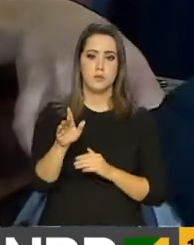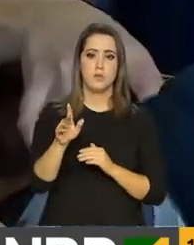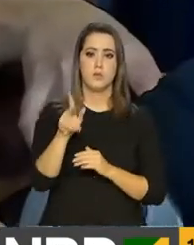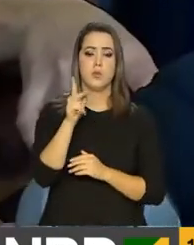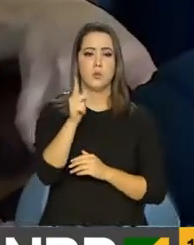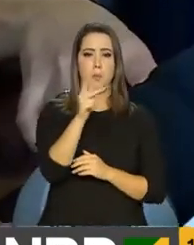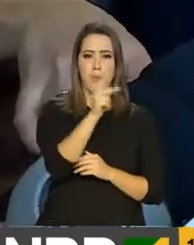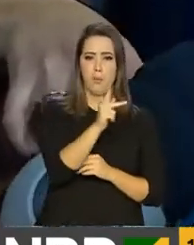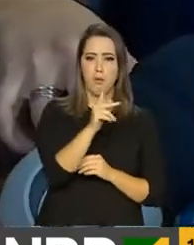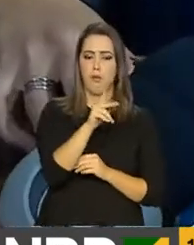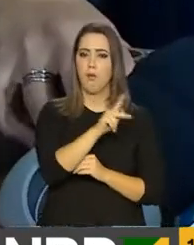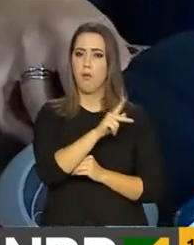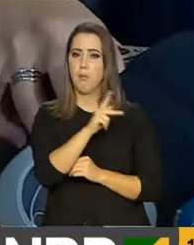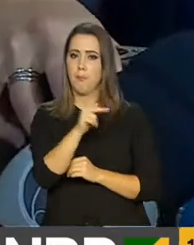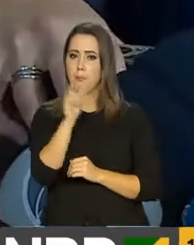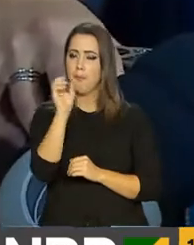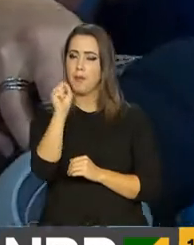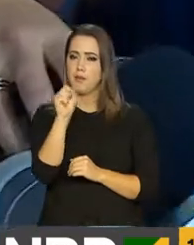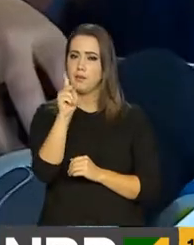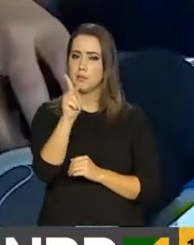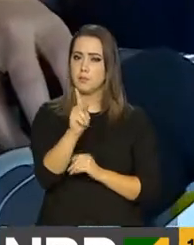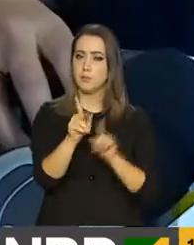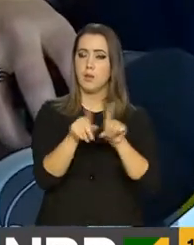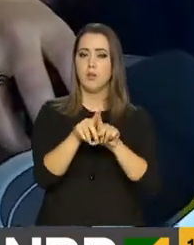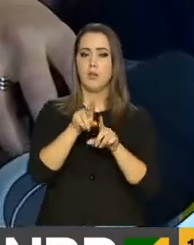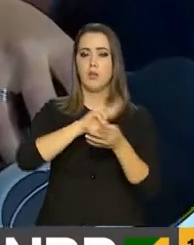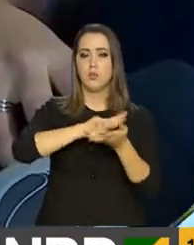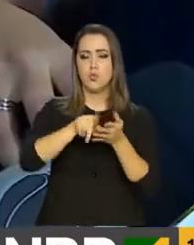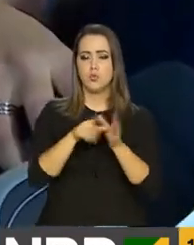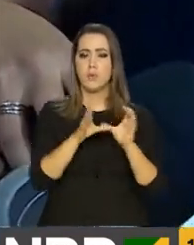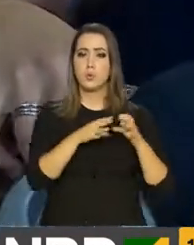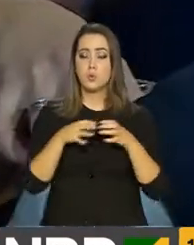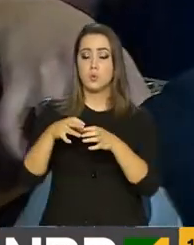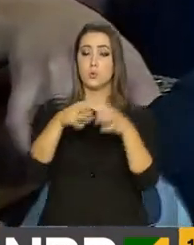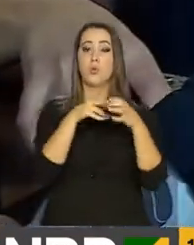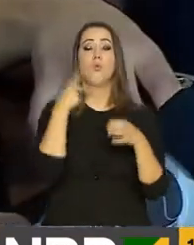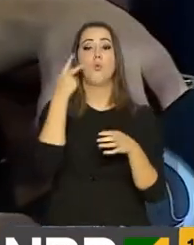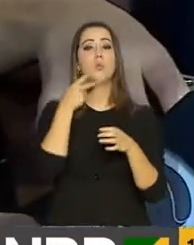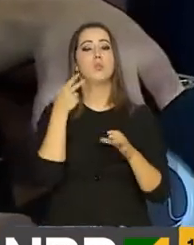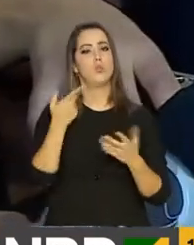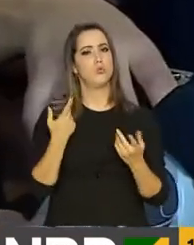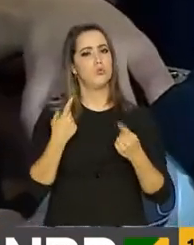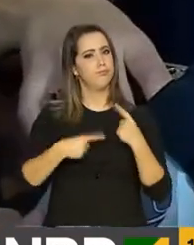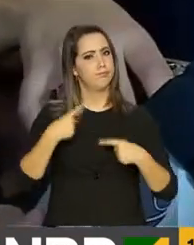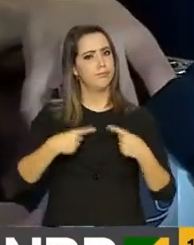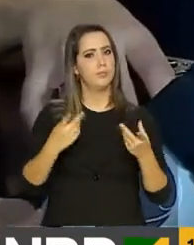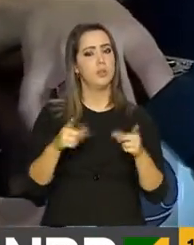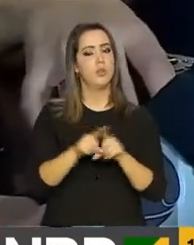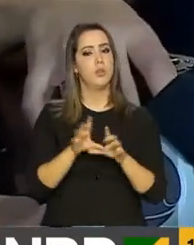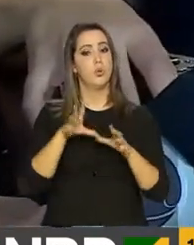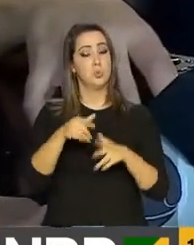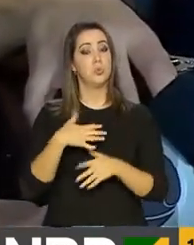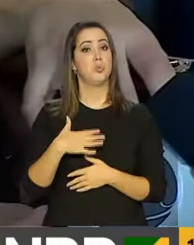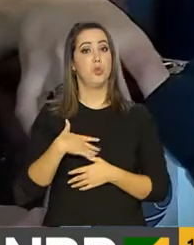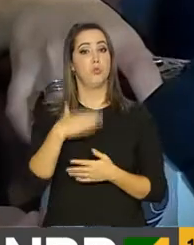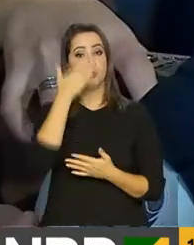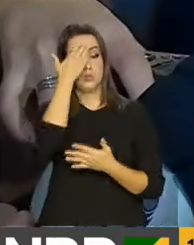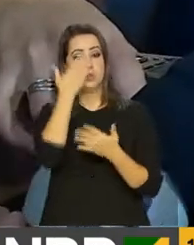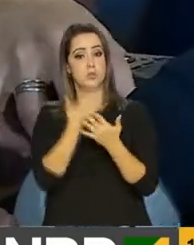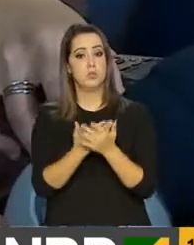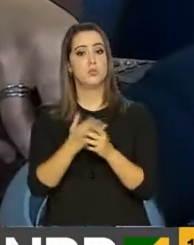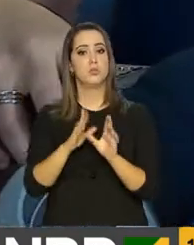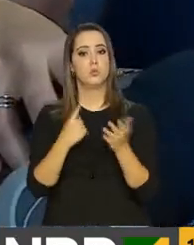PP, presidente do PSD, agora falei com o presidente do PRB e estão todos entusiasmados para o